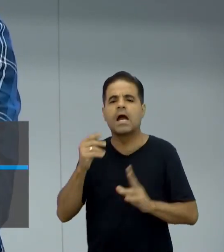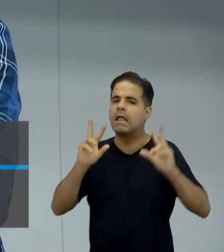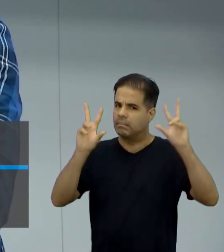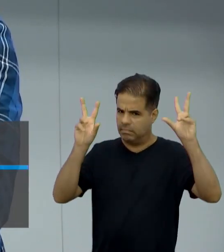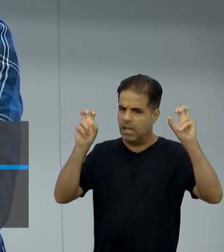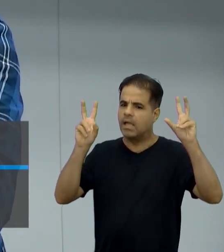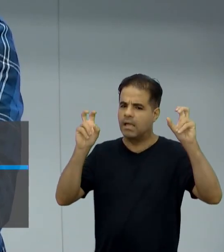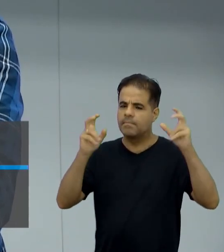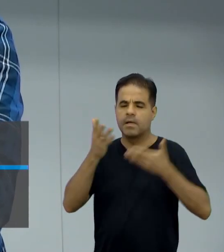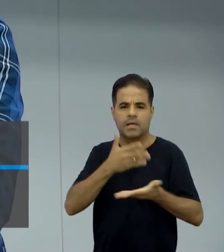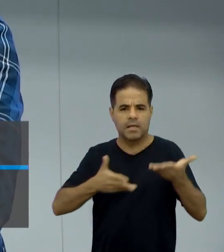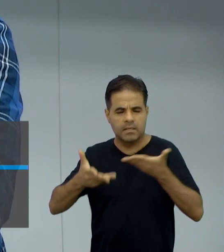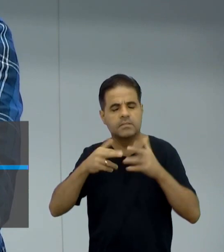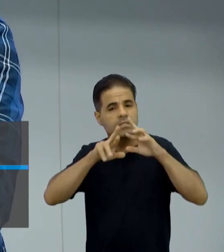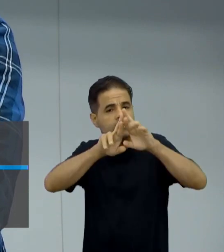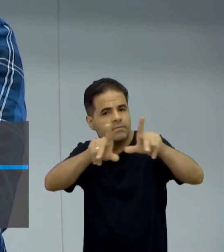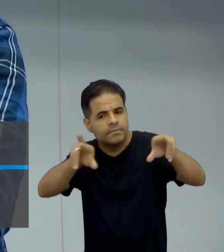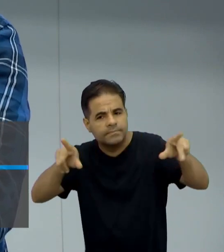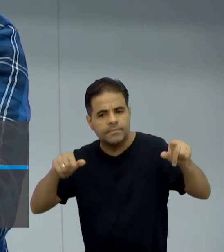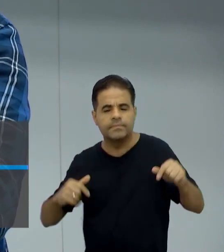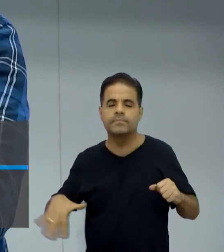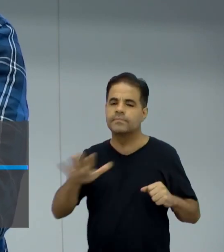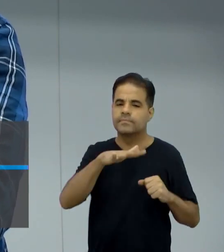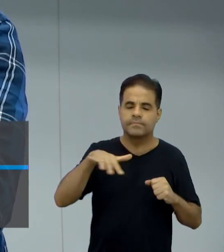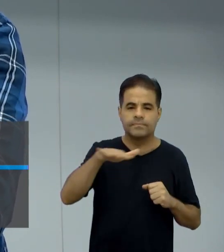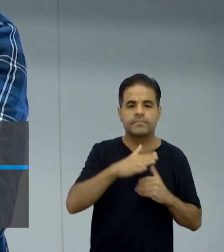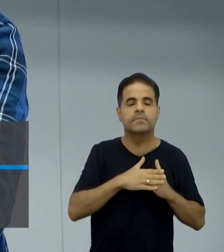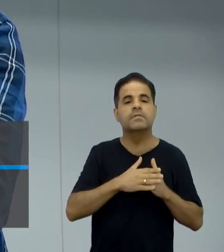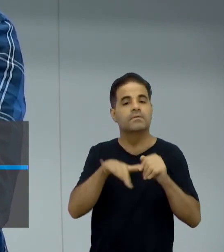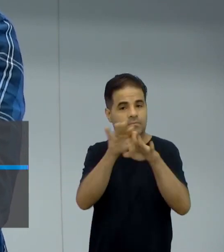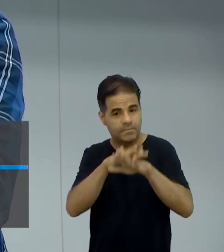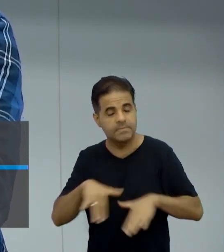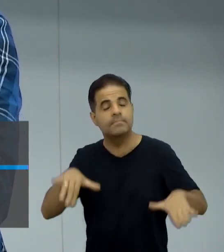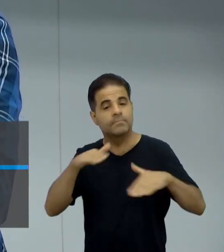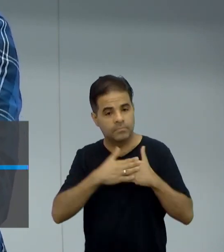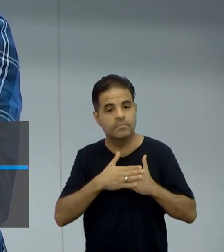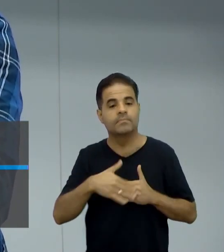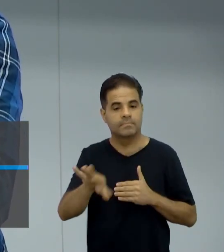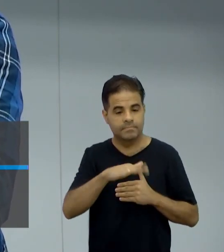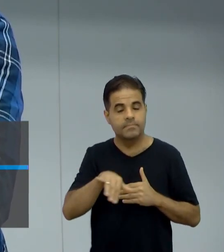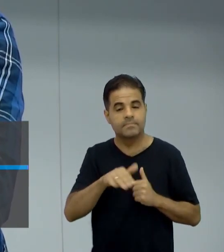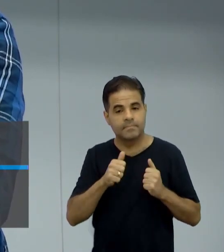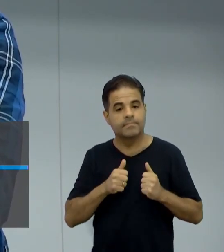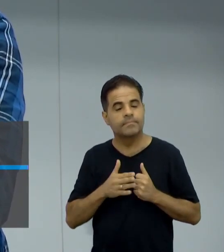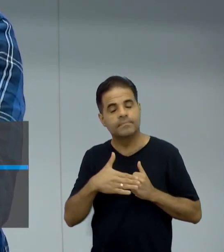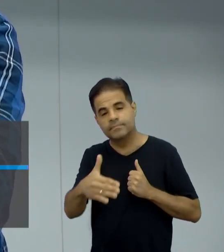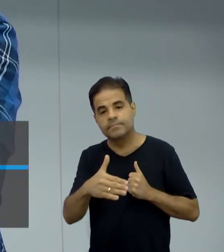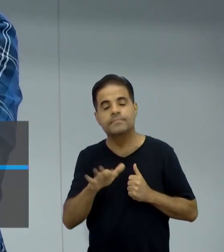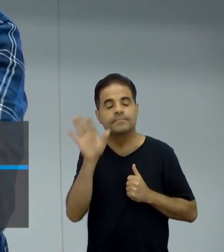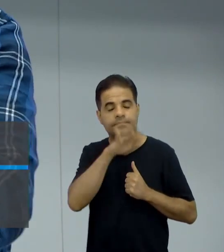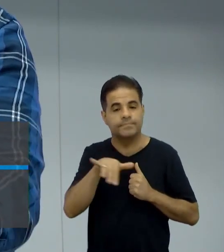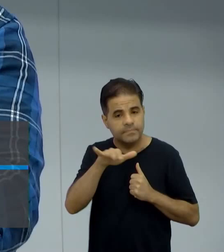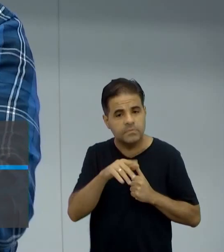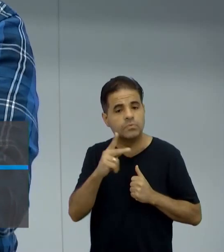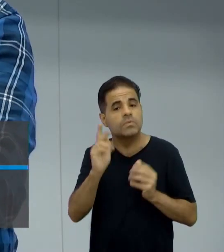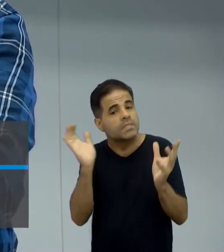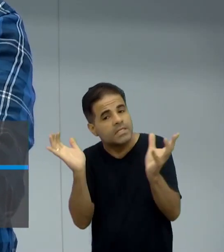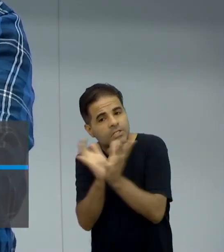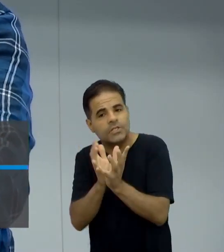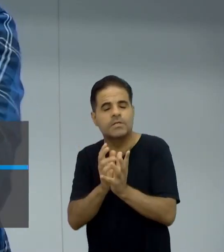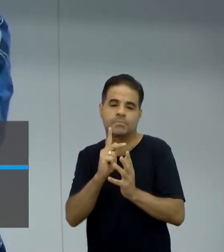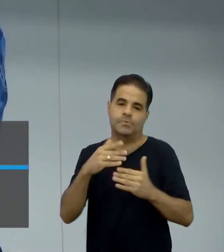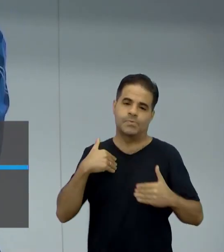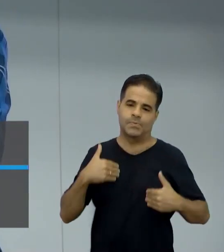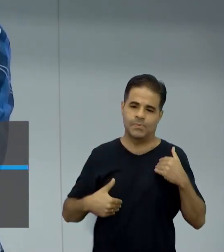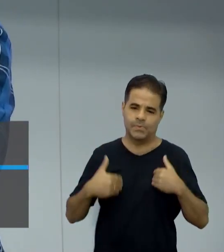temáticas relacionadas à diversidade por conta de não ter pessoas para conversar, né? Na sua equipe, né? No seu